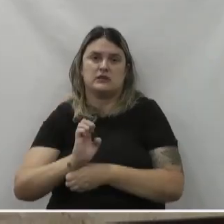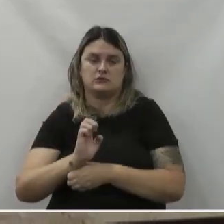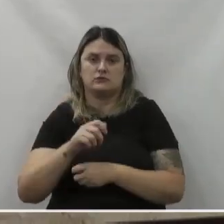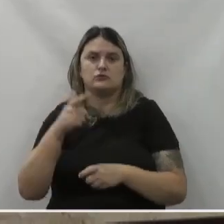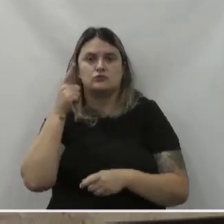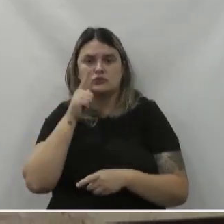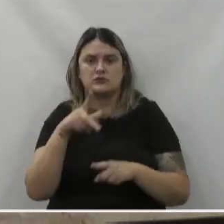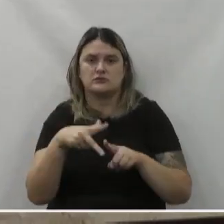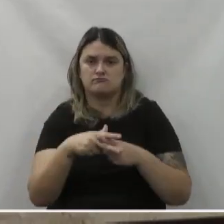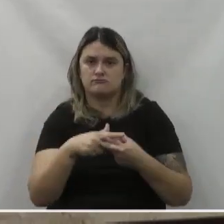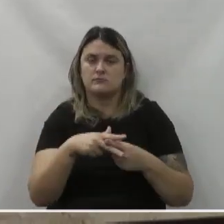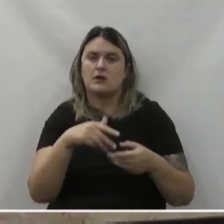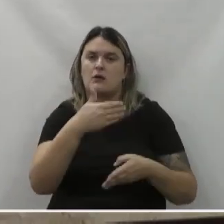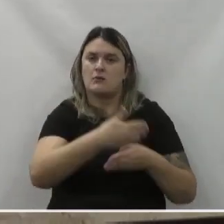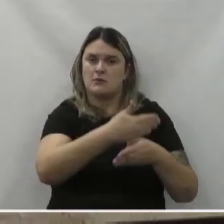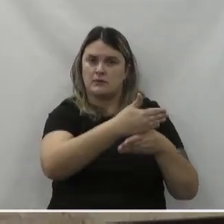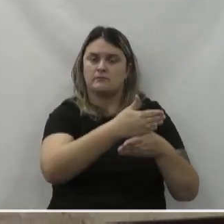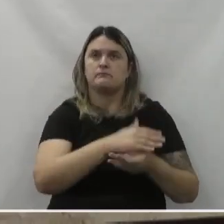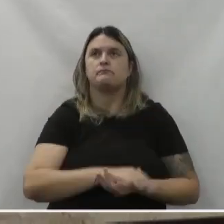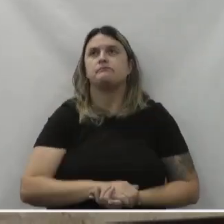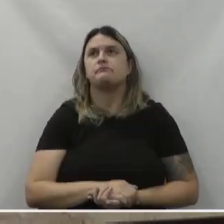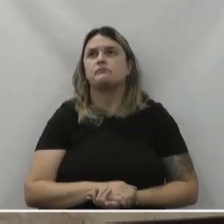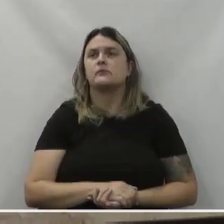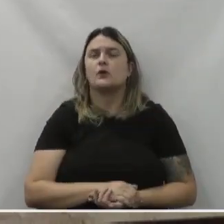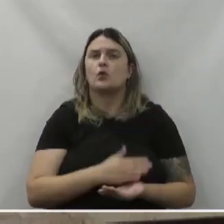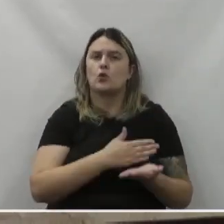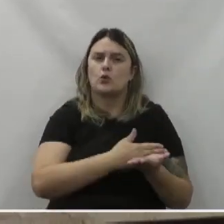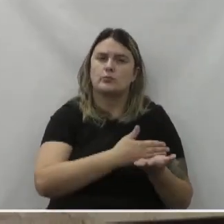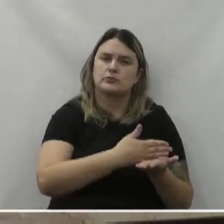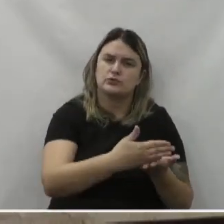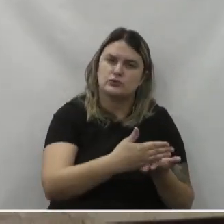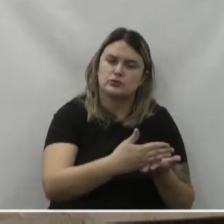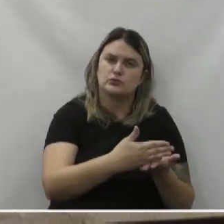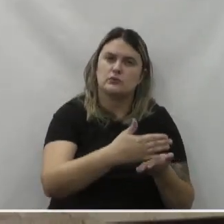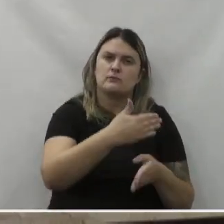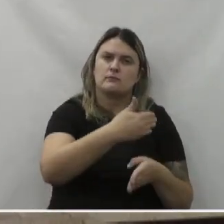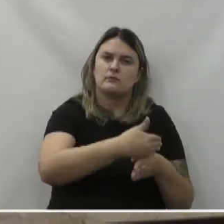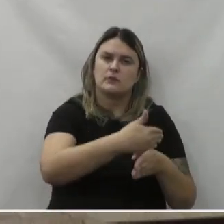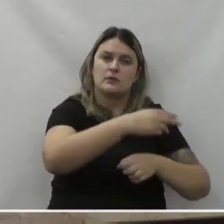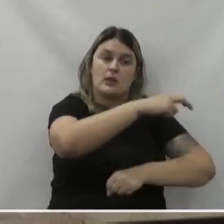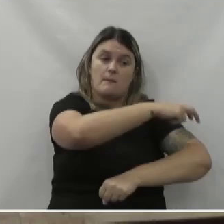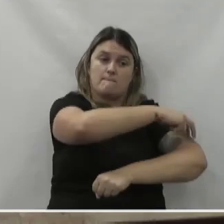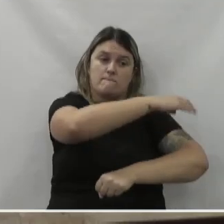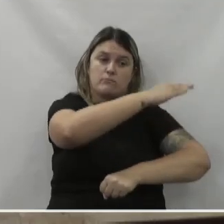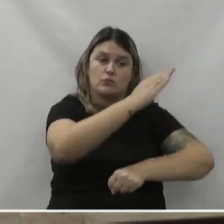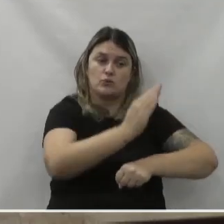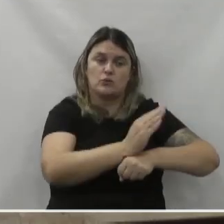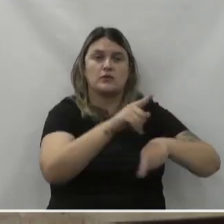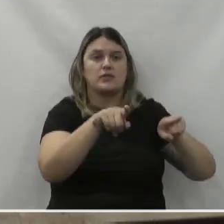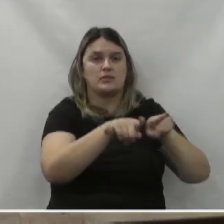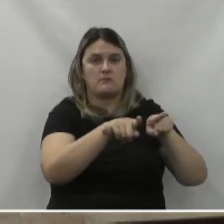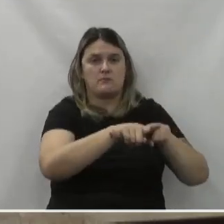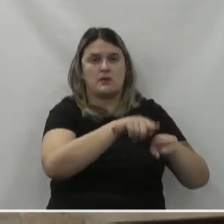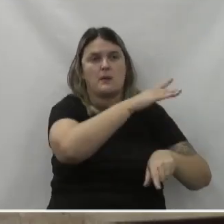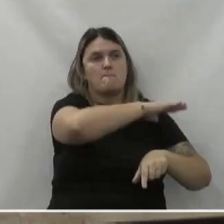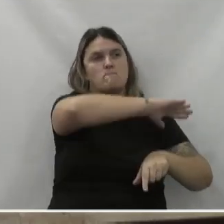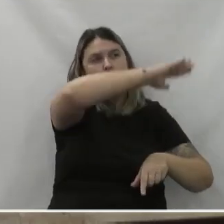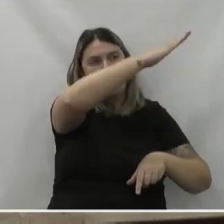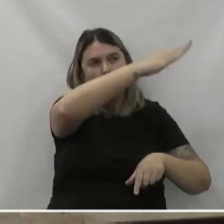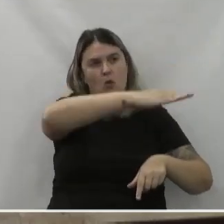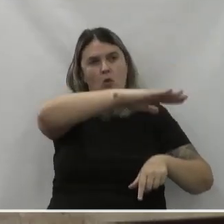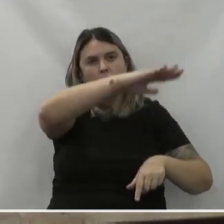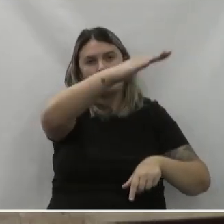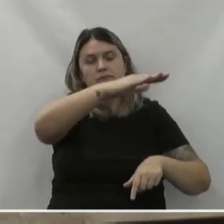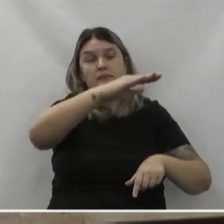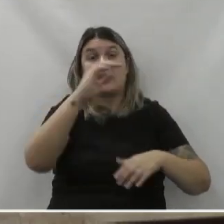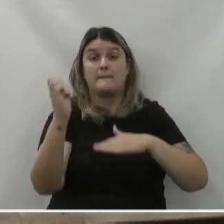tal. E tivemos o início das obras tal na ponte, no morro, né, da ponte lá, onde uma